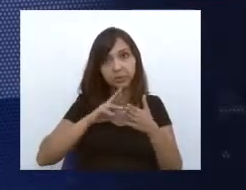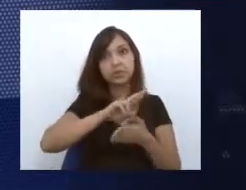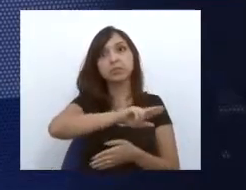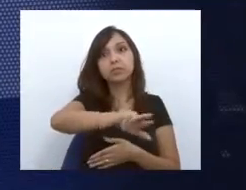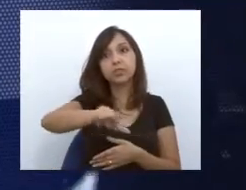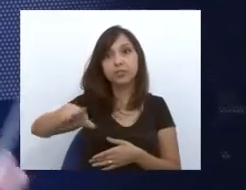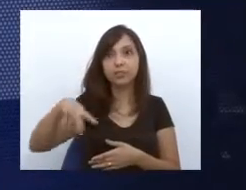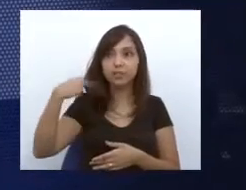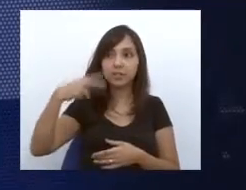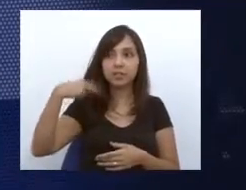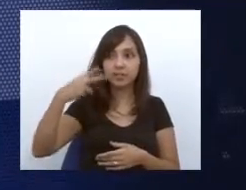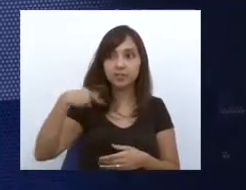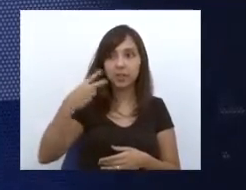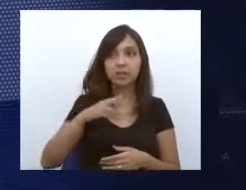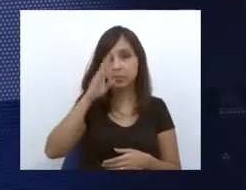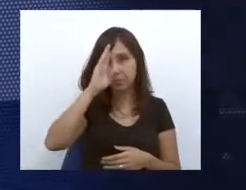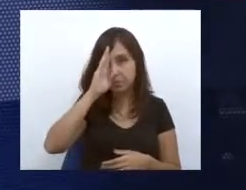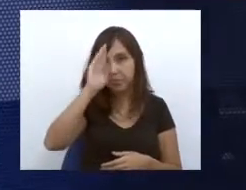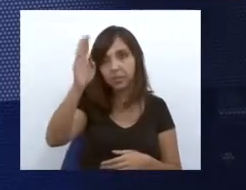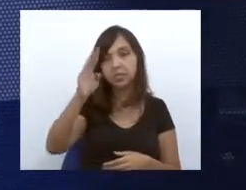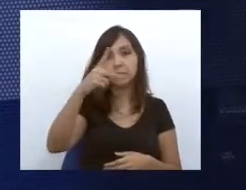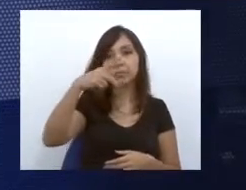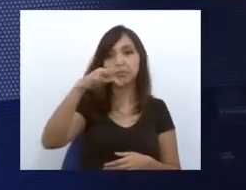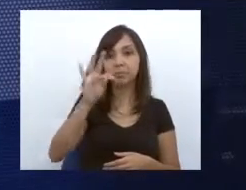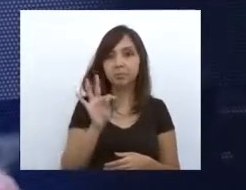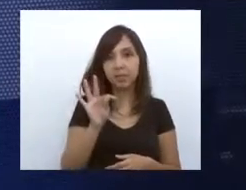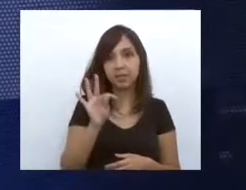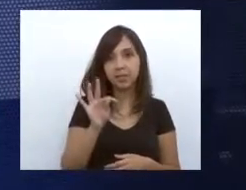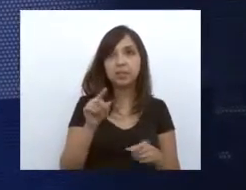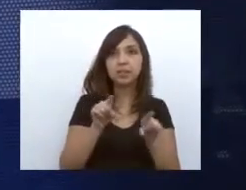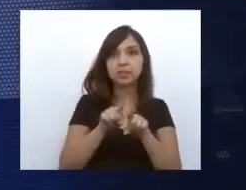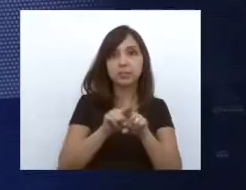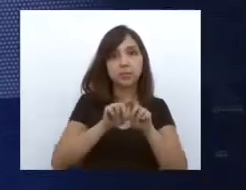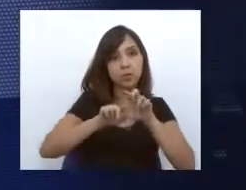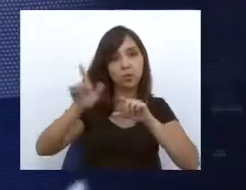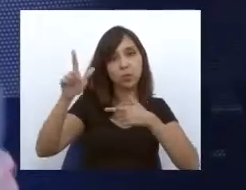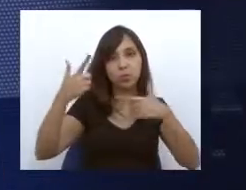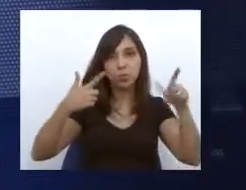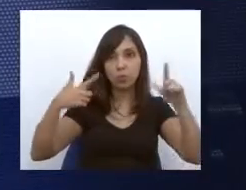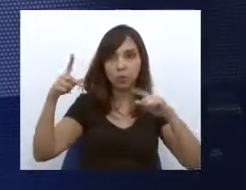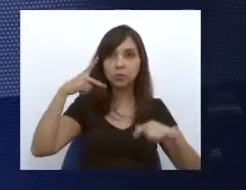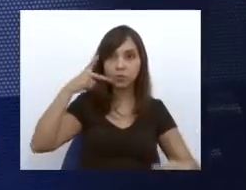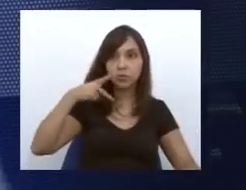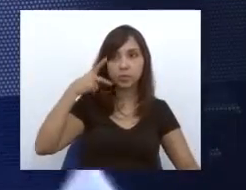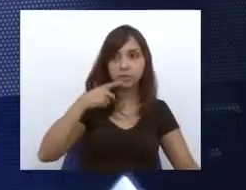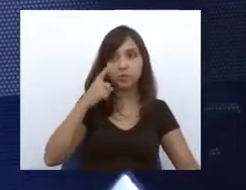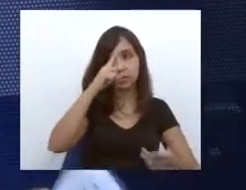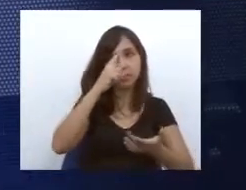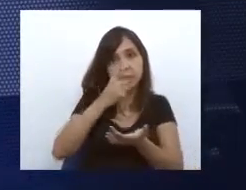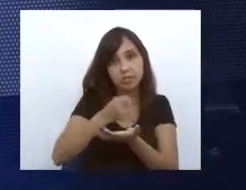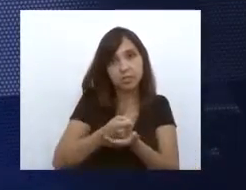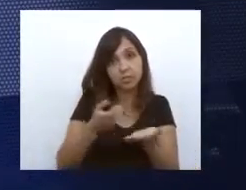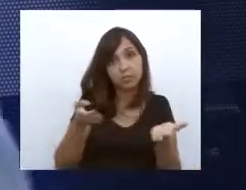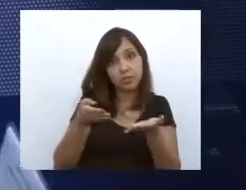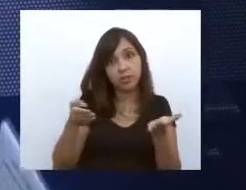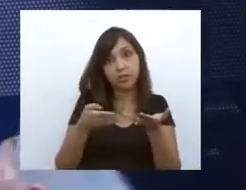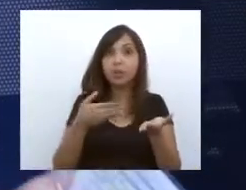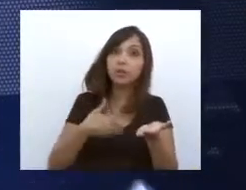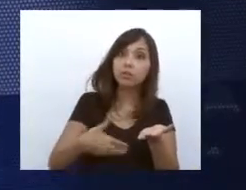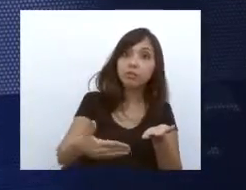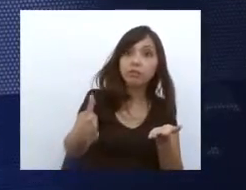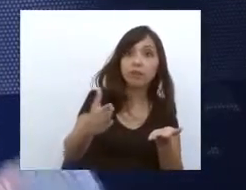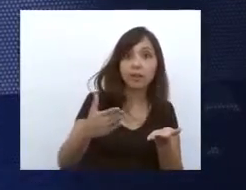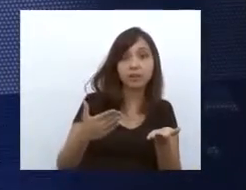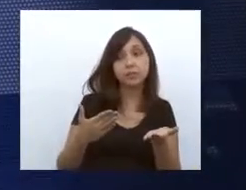diversos vereadores, principalmente vereadores do PT e também de outros partidos. Então, eles estão decidindo agora se vão abrir